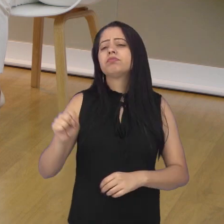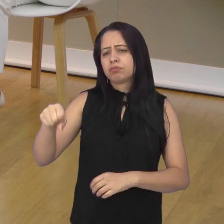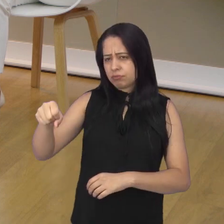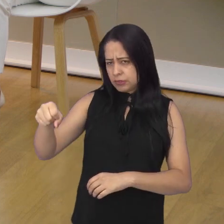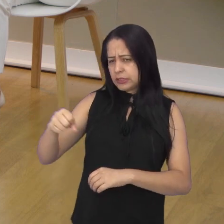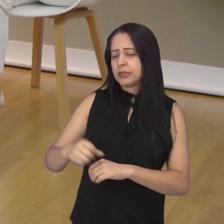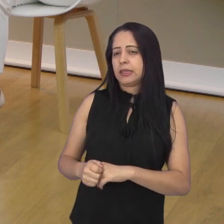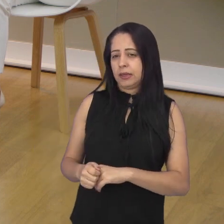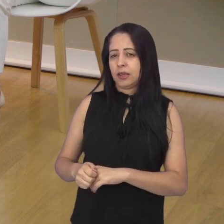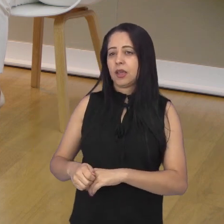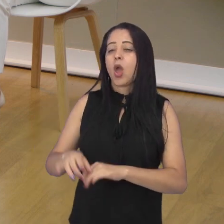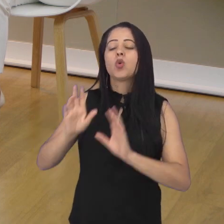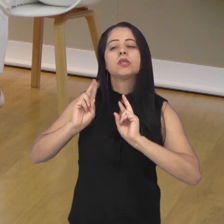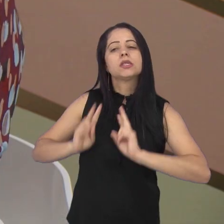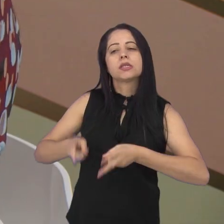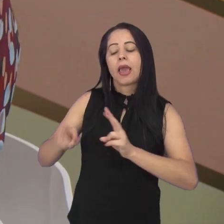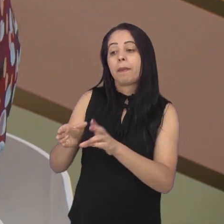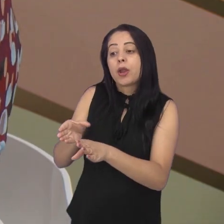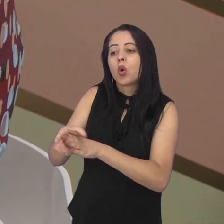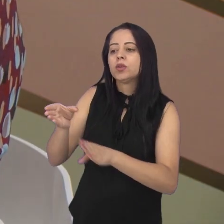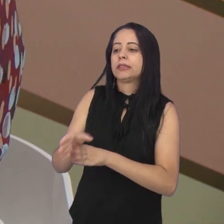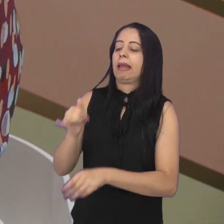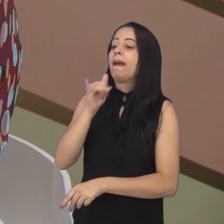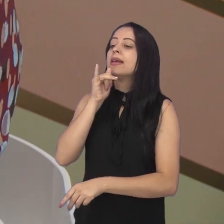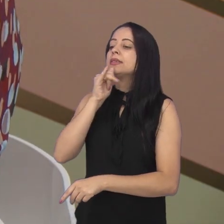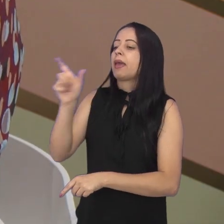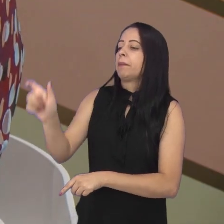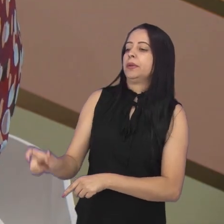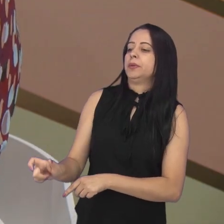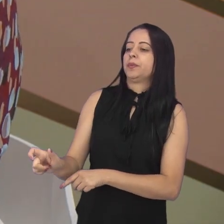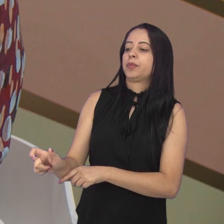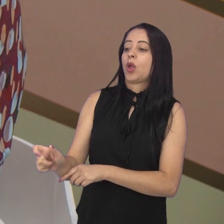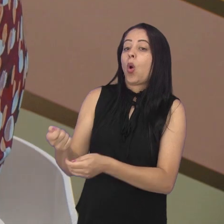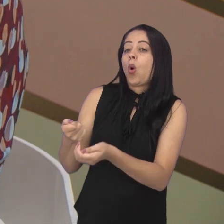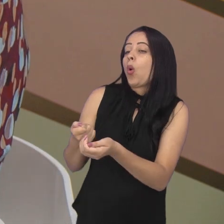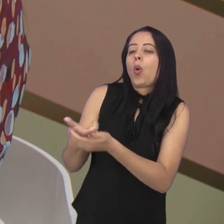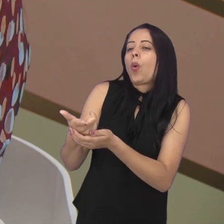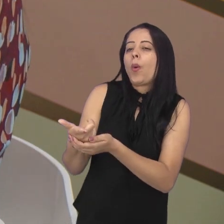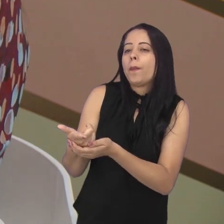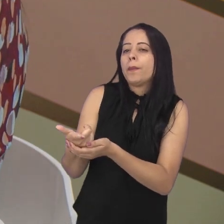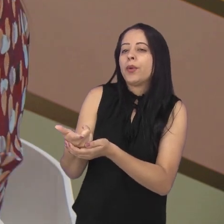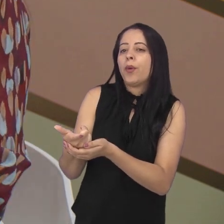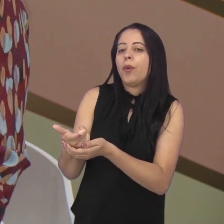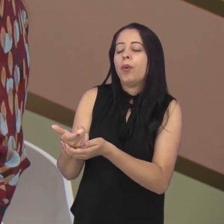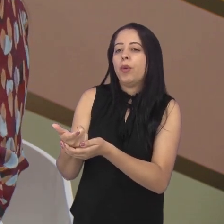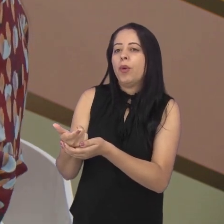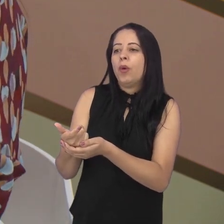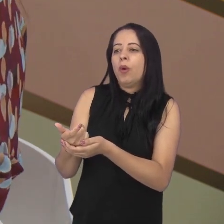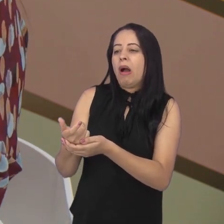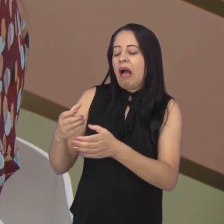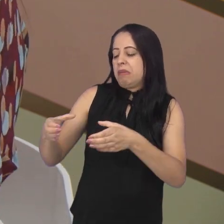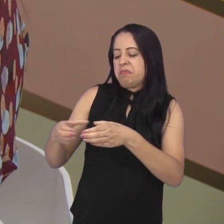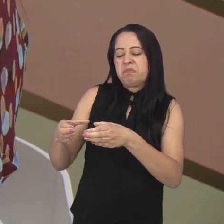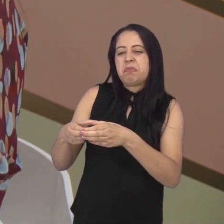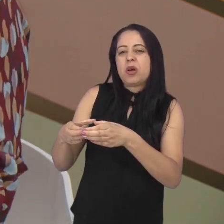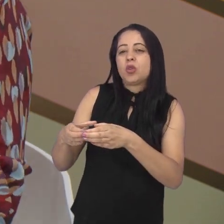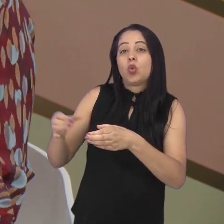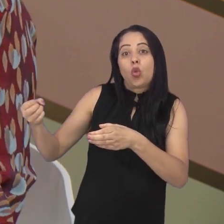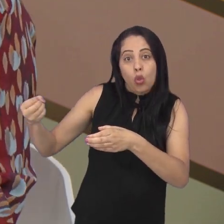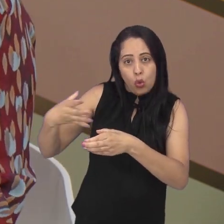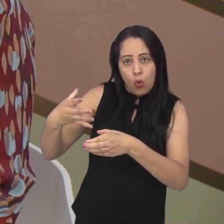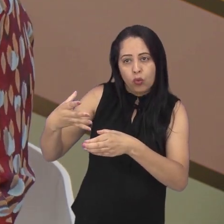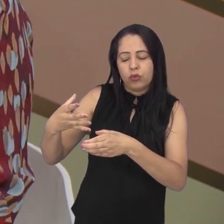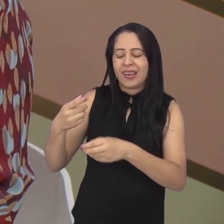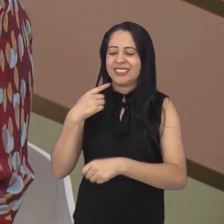peço para os pacientes assim, vai testar um cosmético novo, né? Às vezes o paciente é super alérgico e ele tem dúvida se aquele produto vai ou não